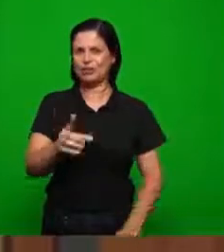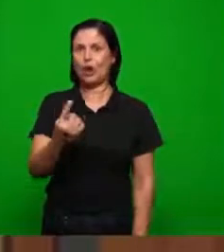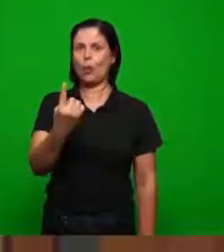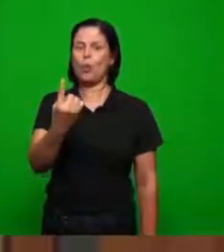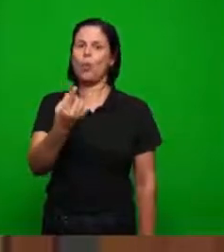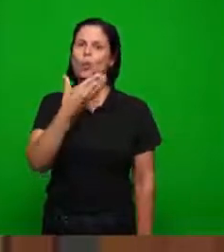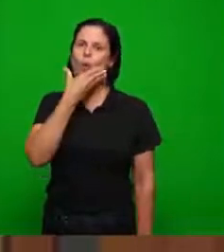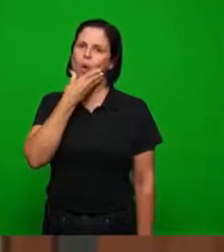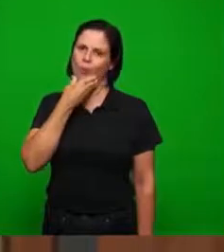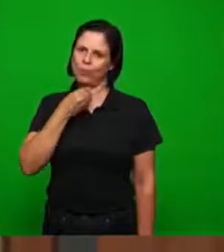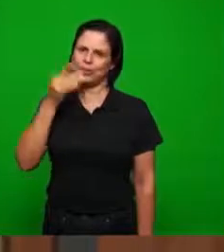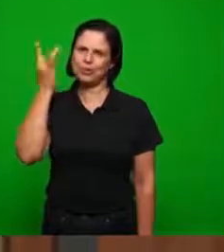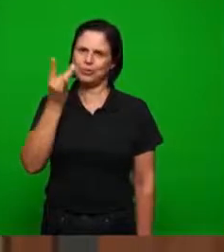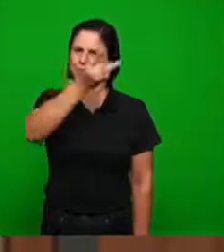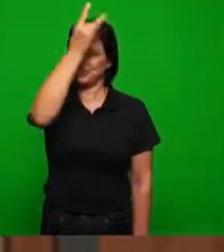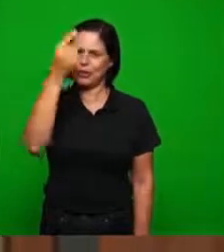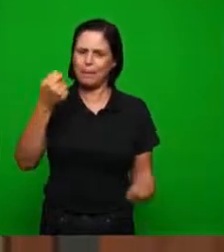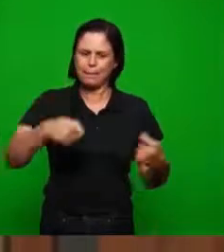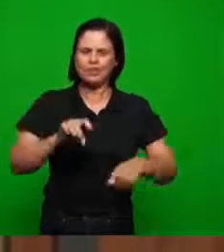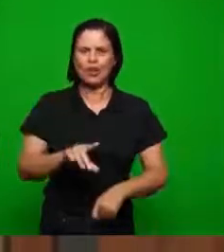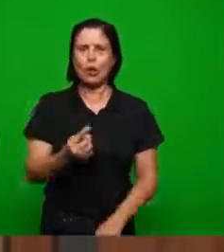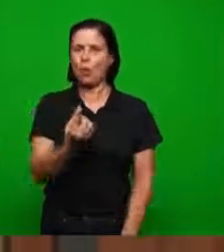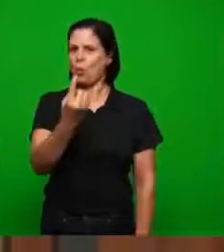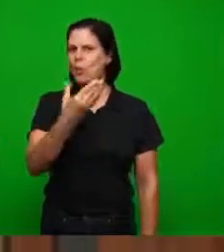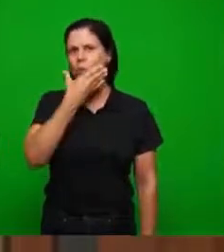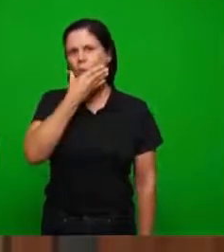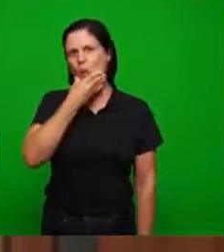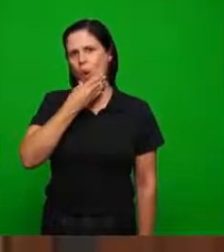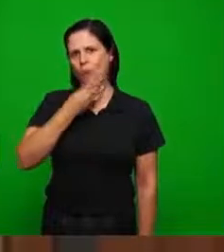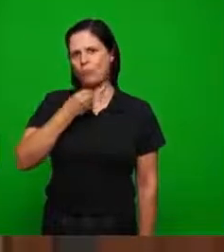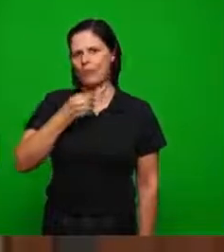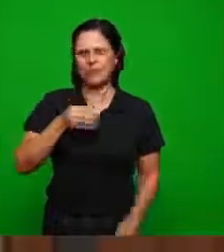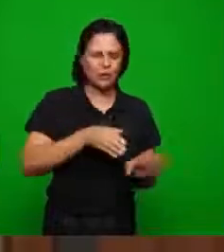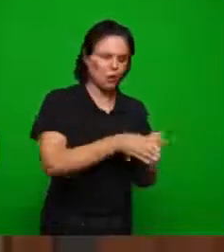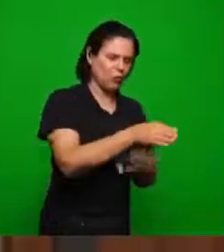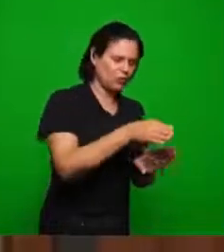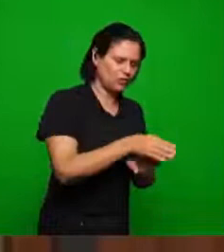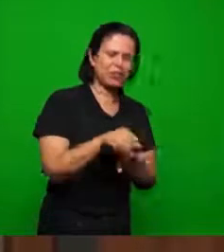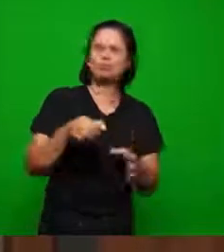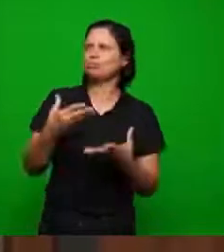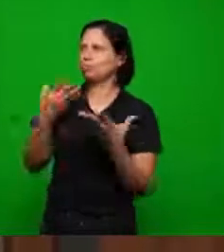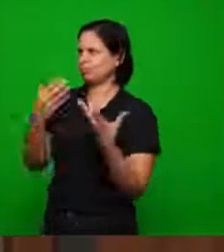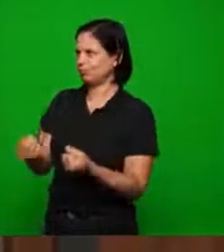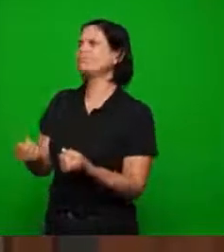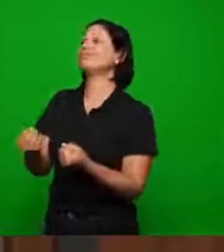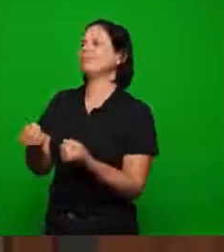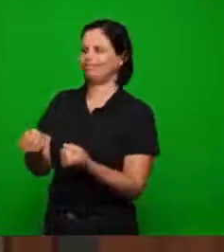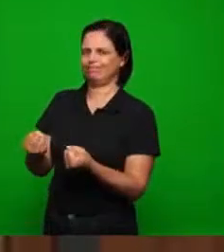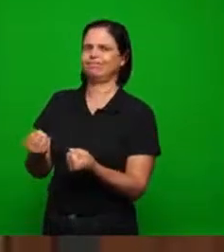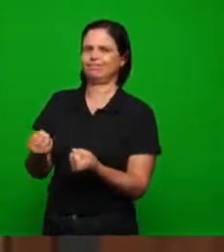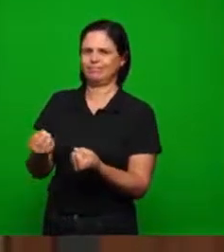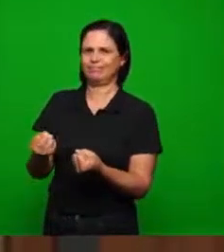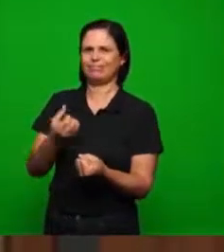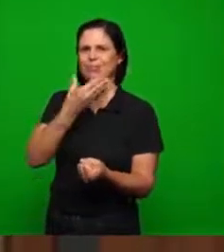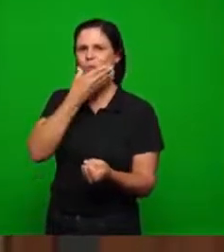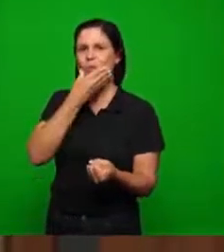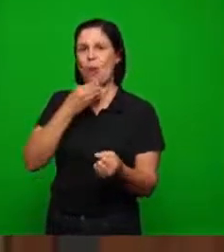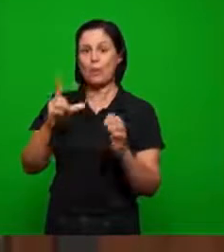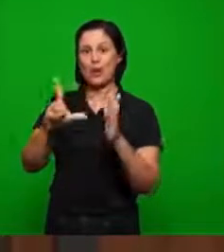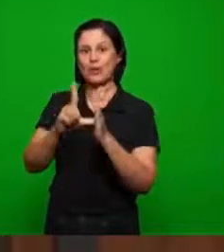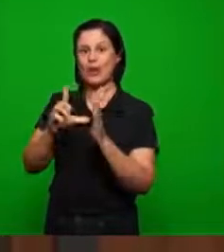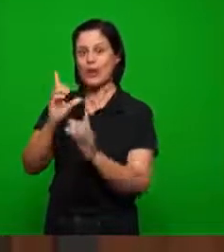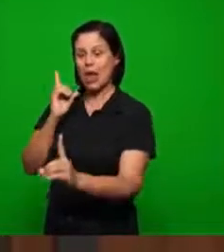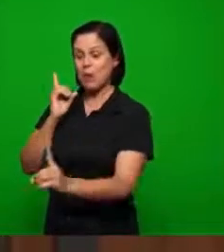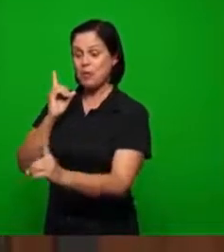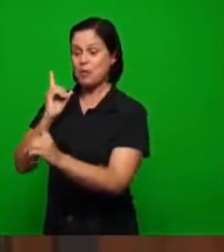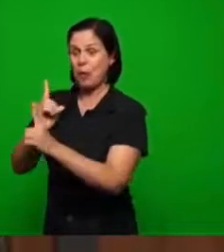ele precisou de um homem apenas para ouvir o conselho de Deus. E a parábola diz que esse homem, ele achou esse tesouro